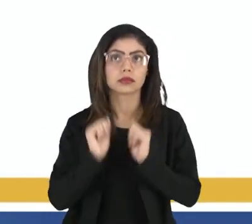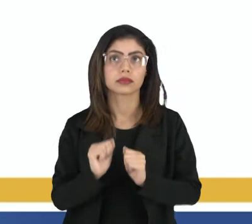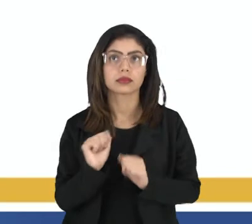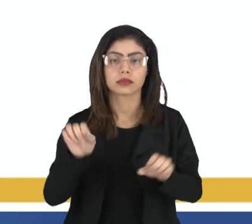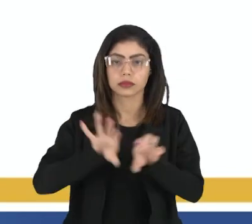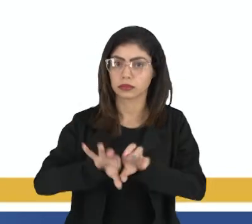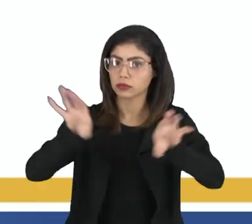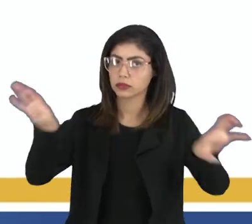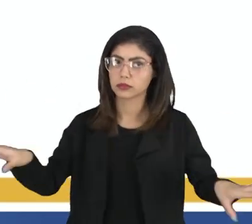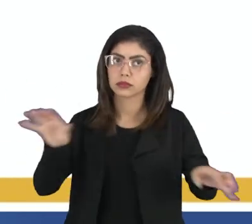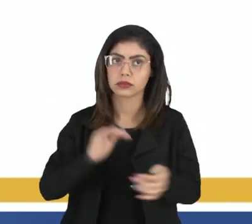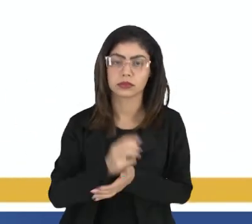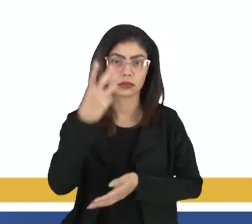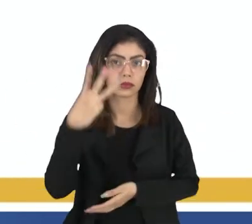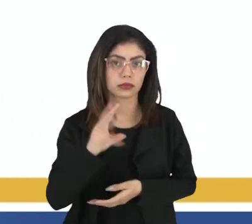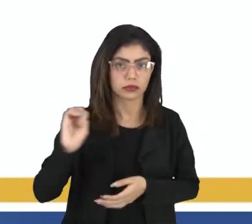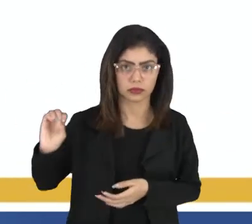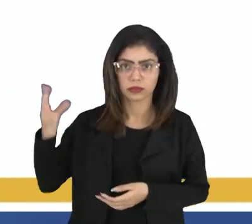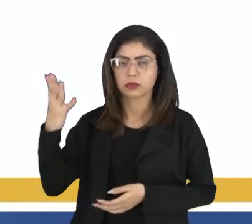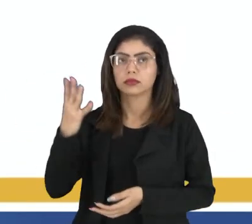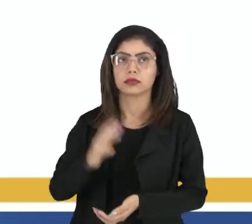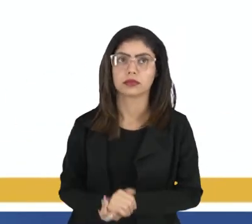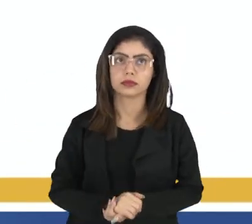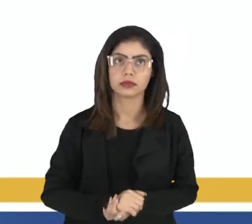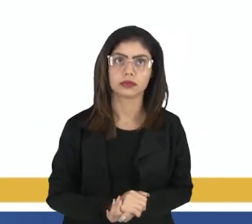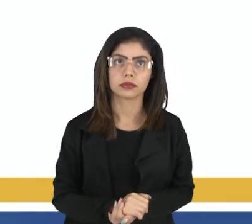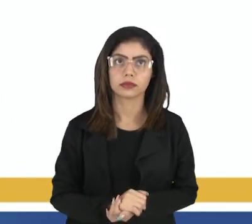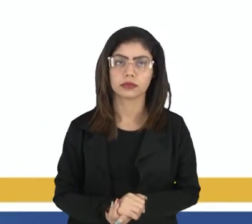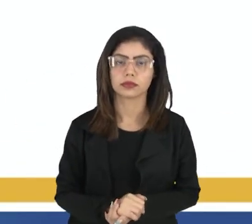Podemos separar em 3 casos.